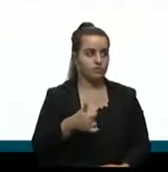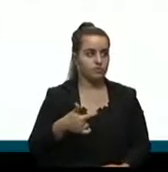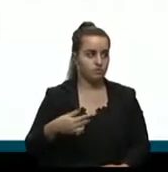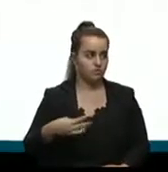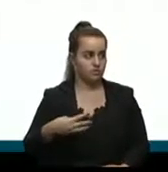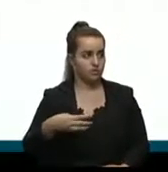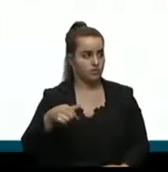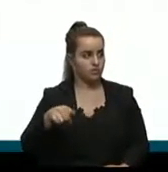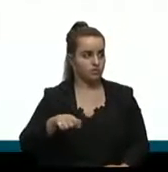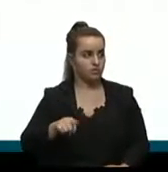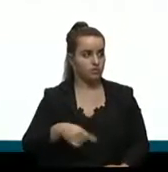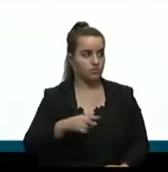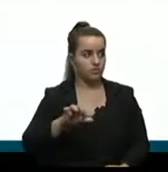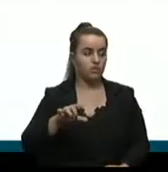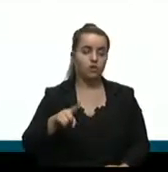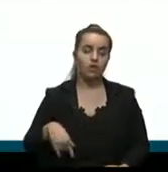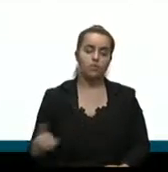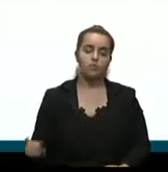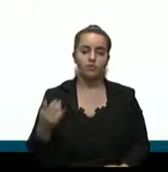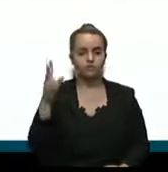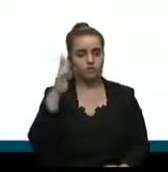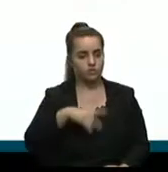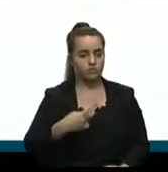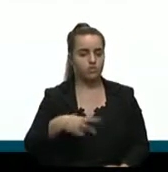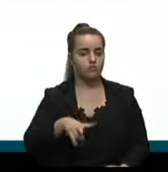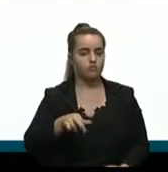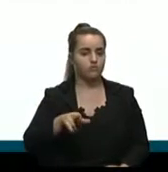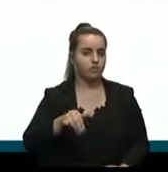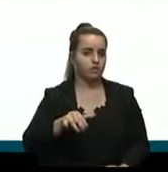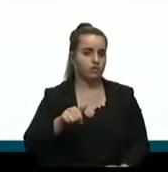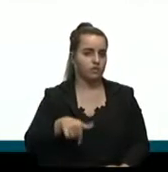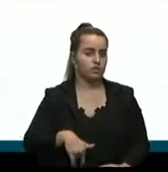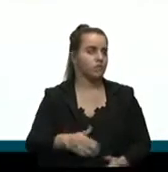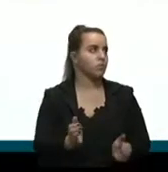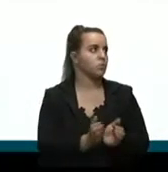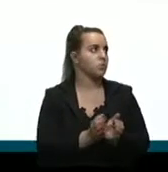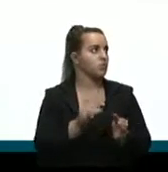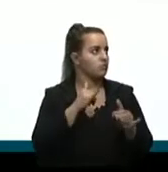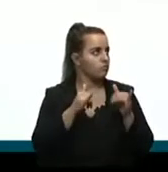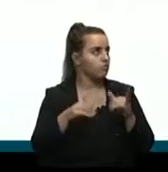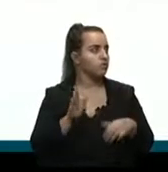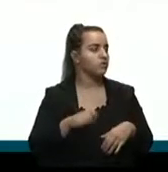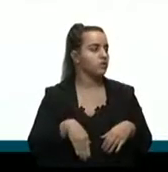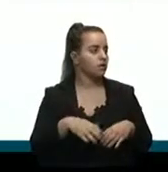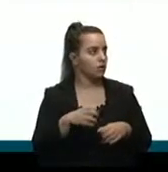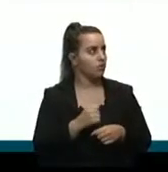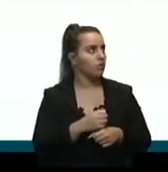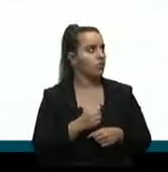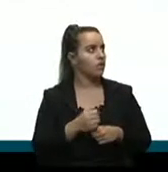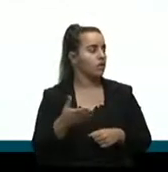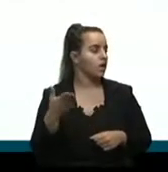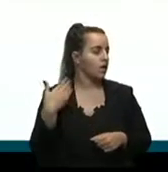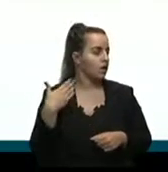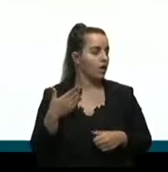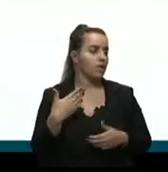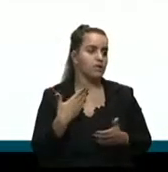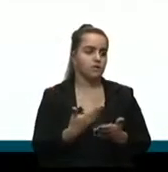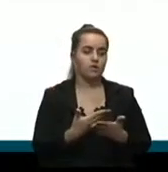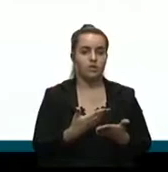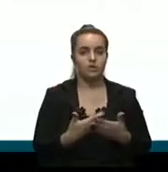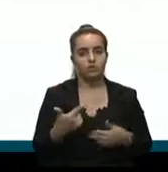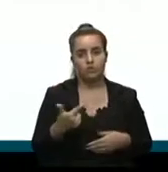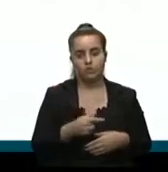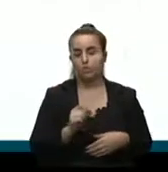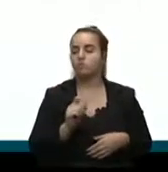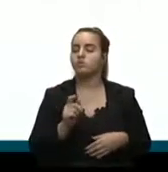É importante que você se lembre que a variância desse conjunto de dados já foi calculada lá na aula 2. Ou